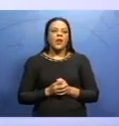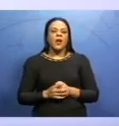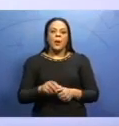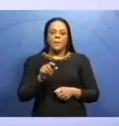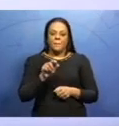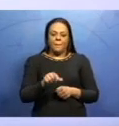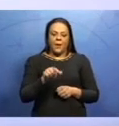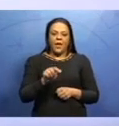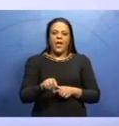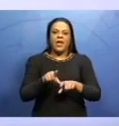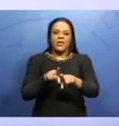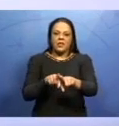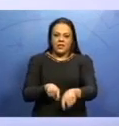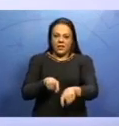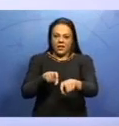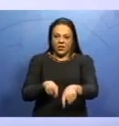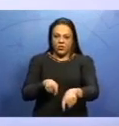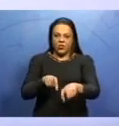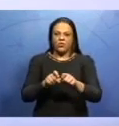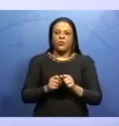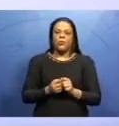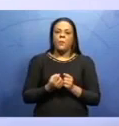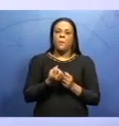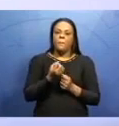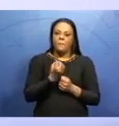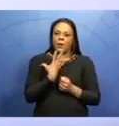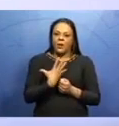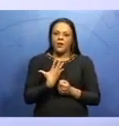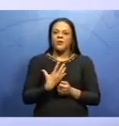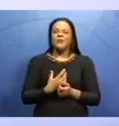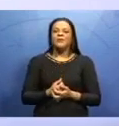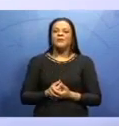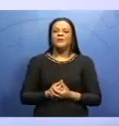Em um sítio, muito bem.